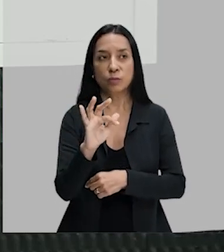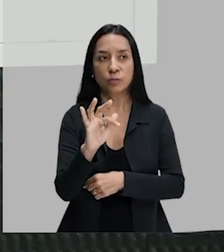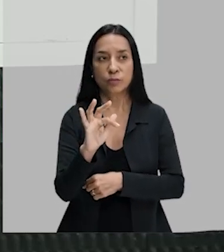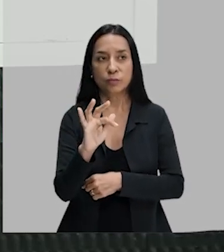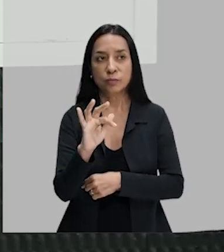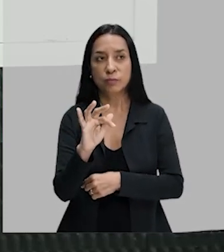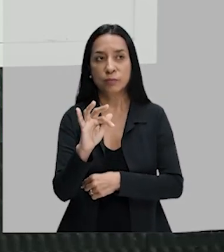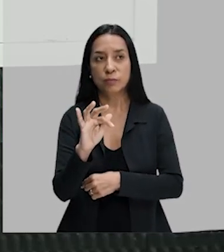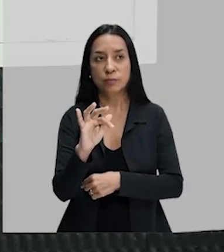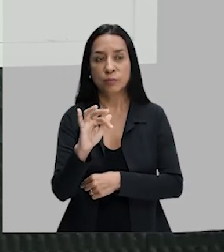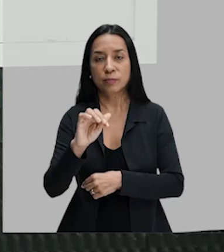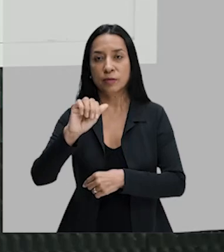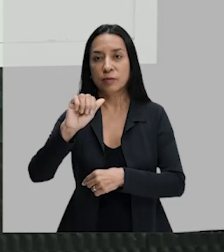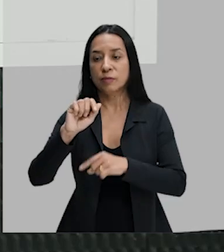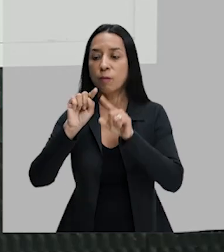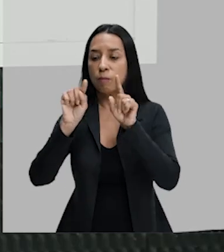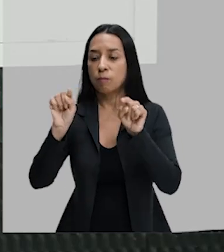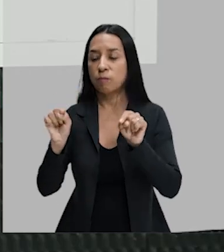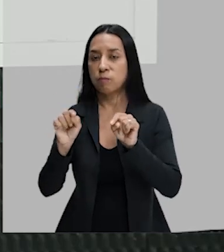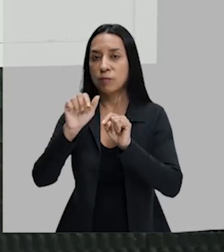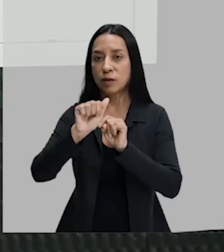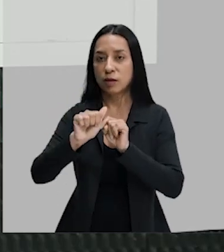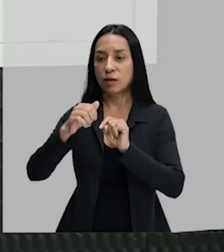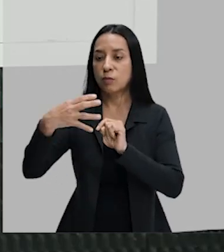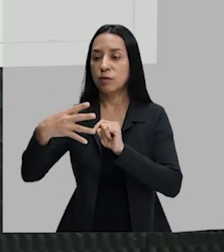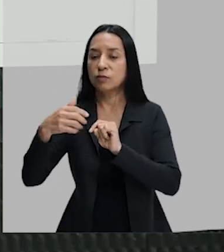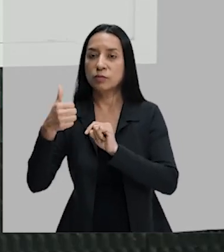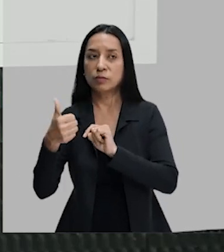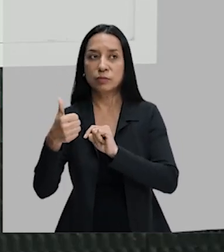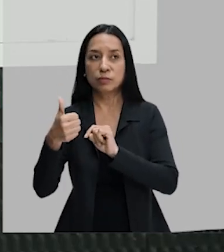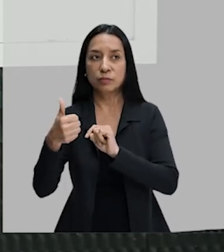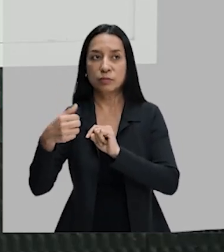A41 vai ser igual a menos 1